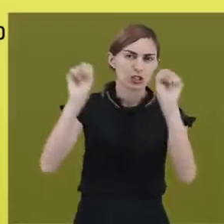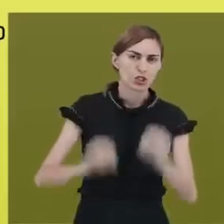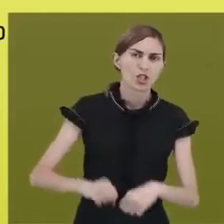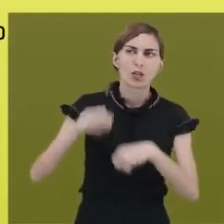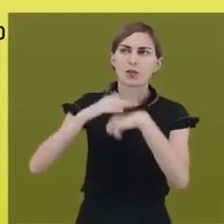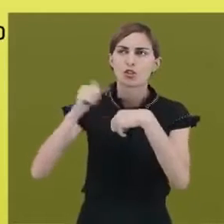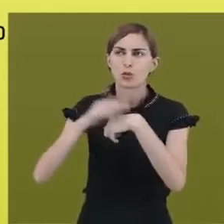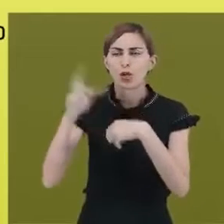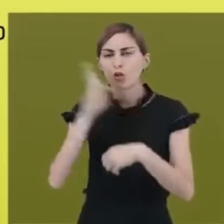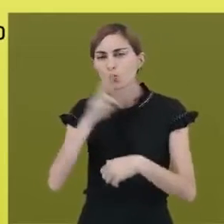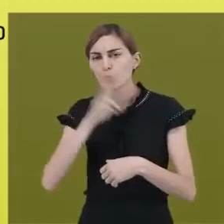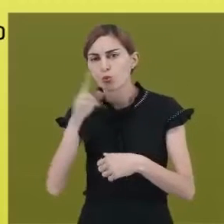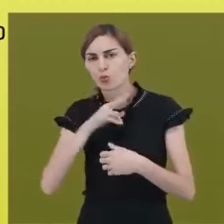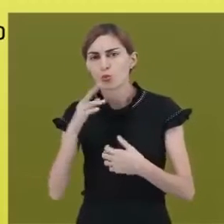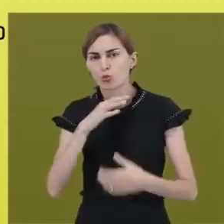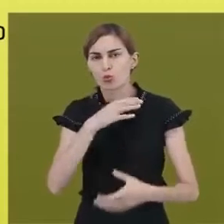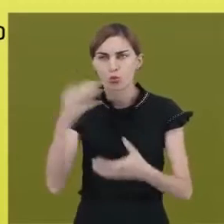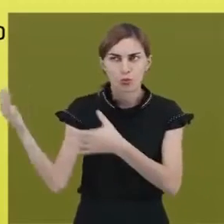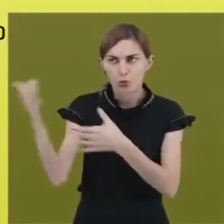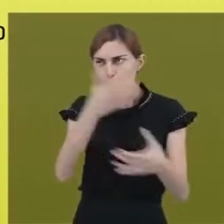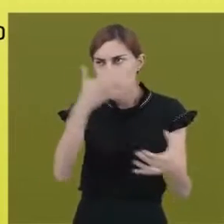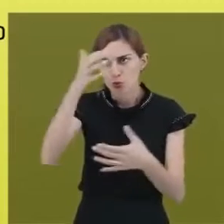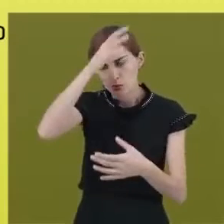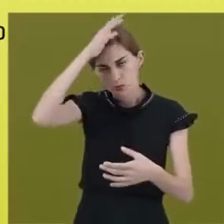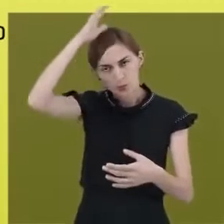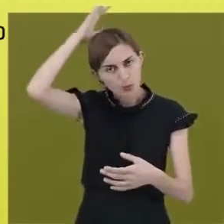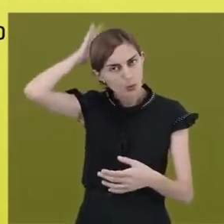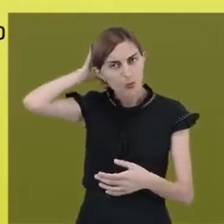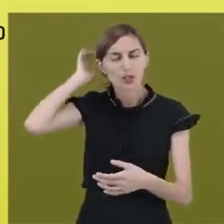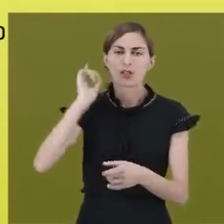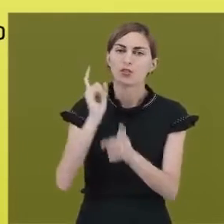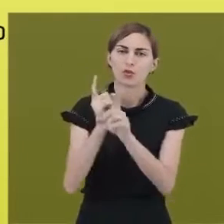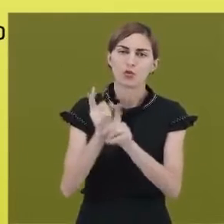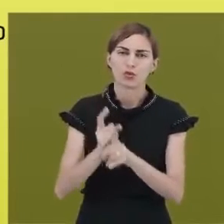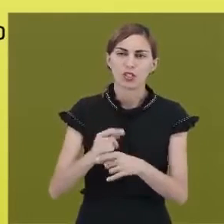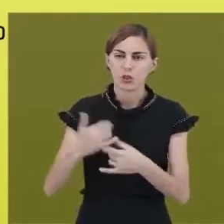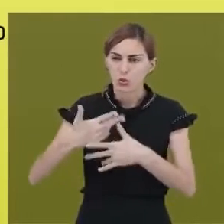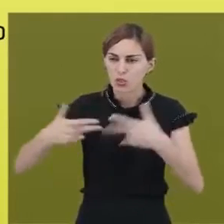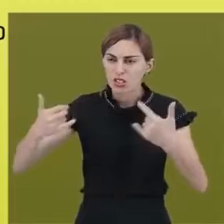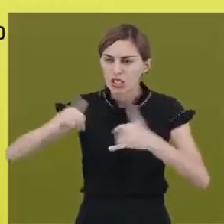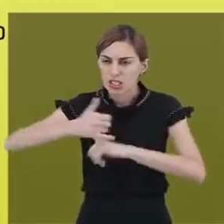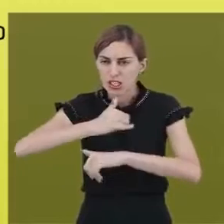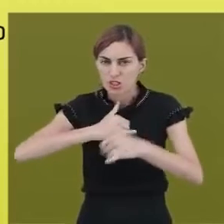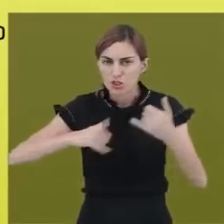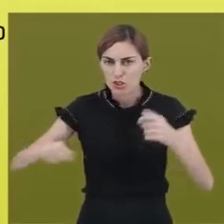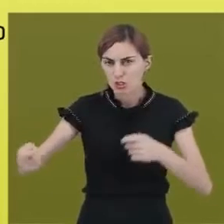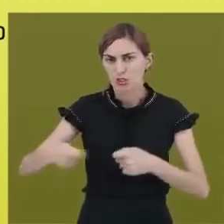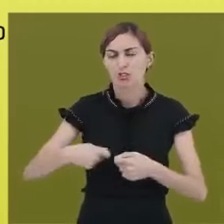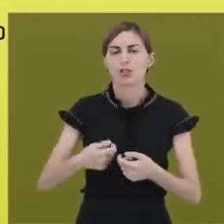chamar imediatamente o corpo bombeiro, desligar máquinas e aparelhos elétricos, principalmente quando tiver o sinistro estabelecido.